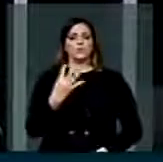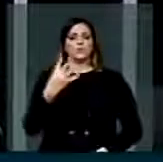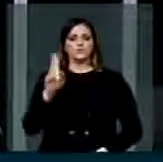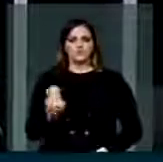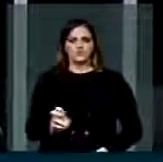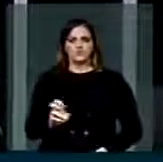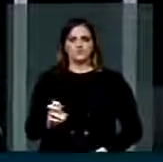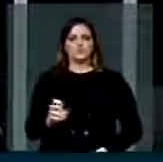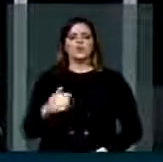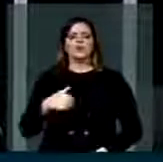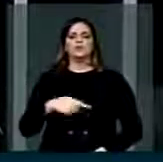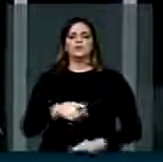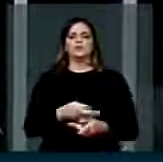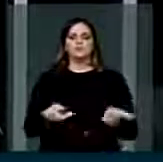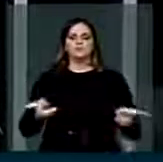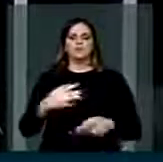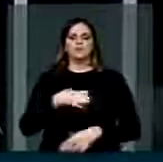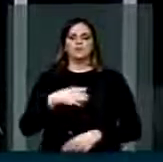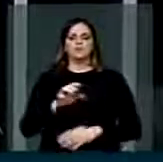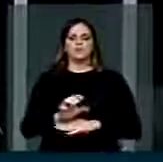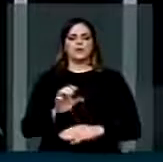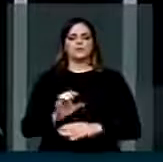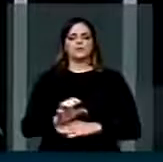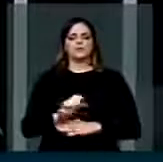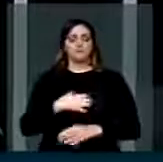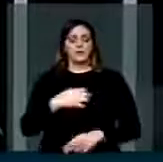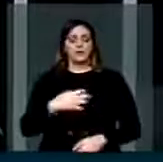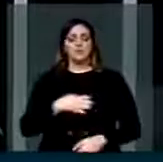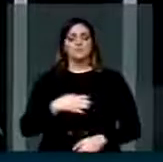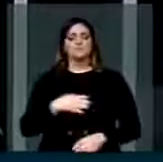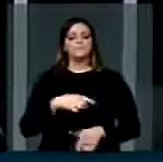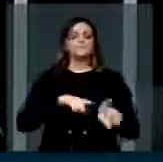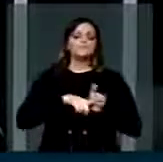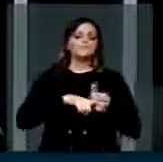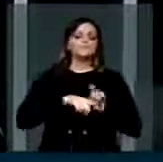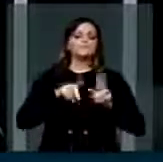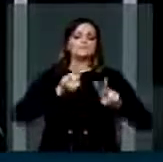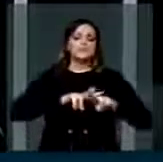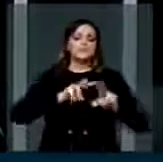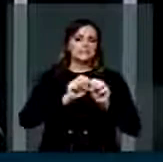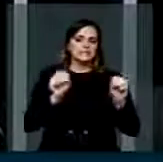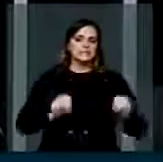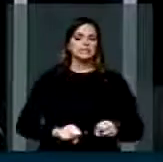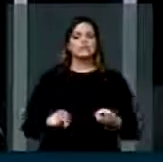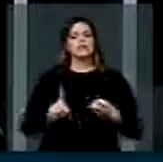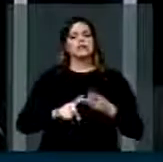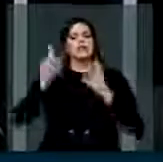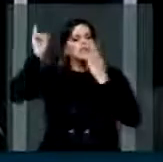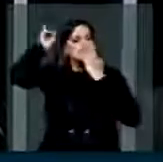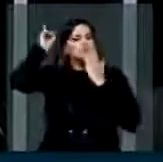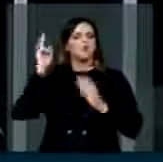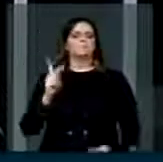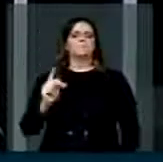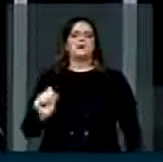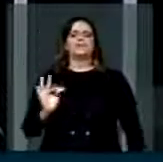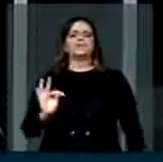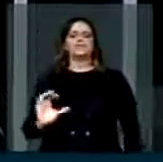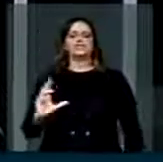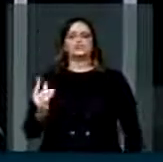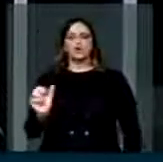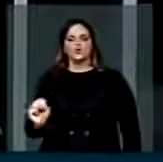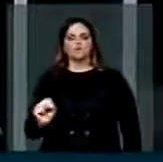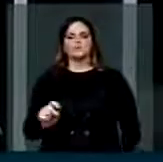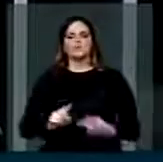vezes. Estive na Bahia investigando o sistema carcerário, estive na Bahia para ver a questão dos índios pataxós e os